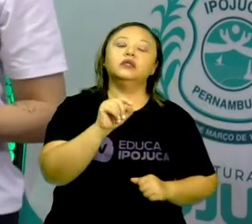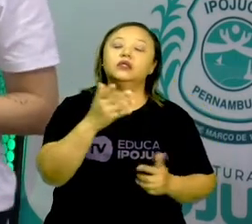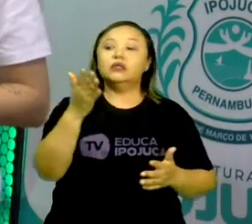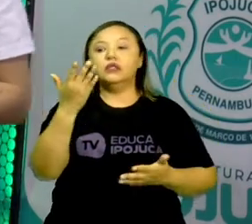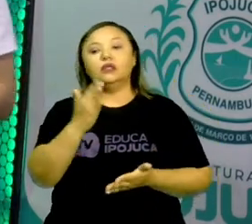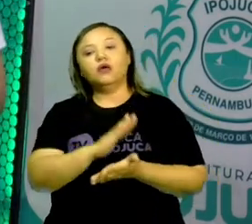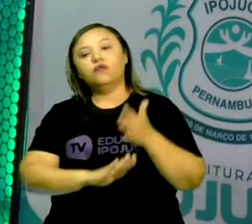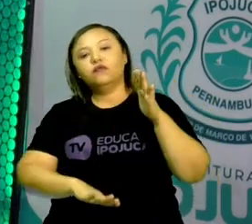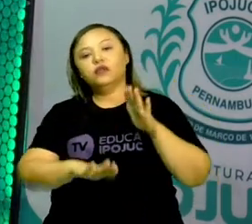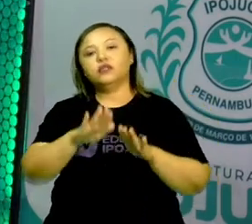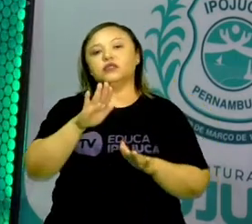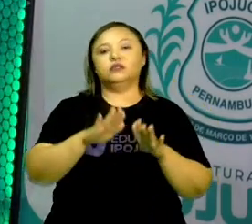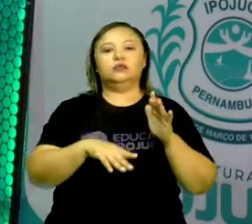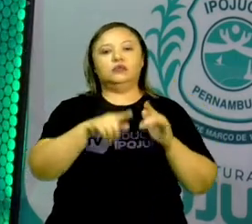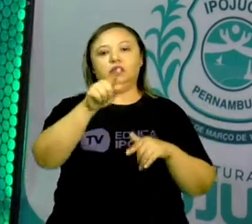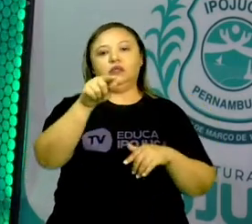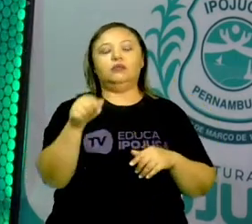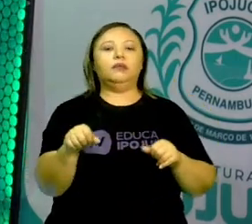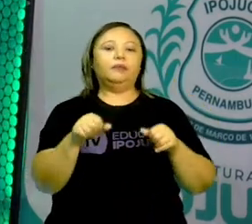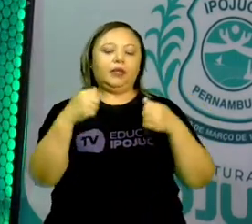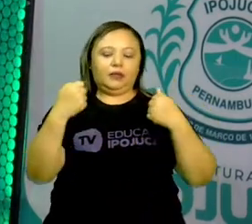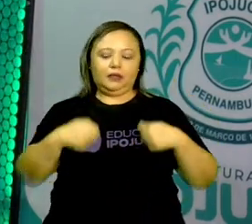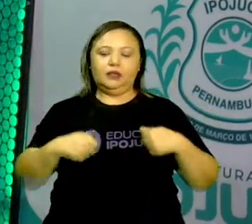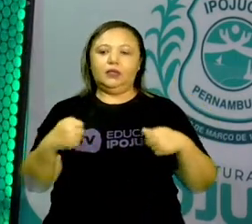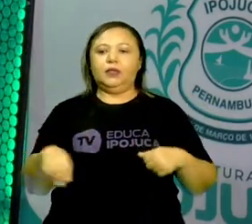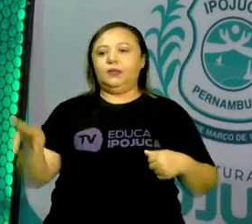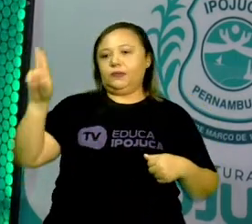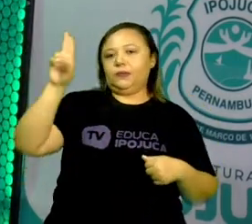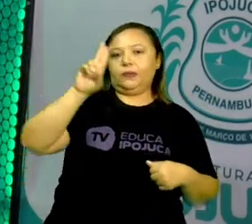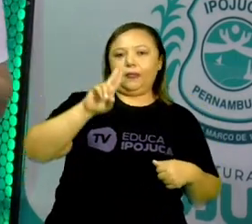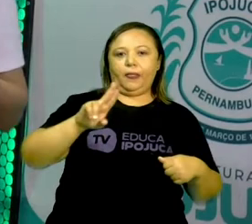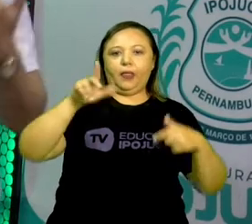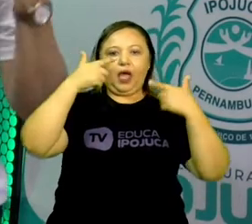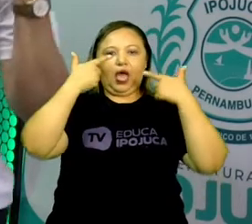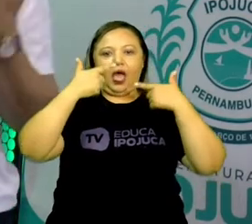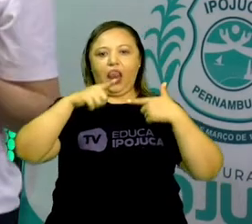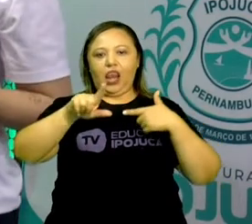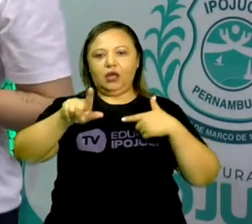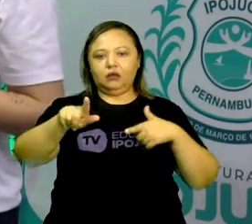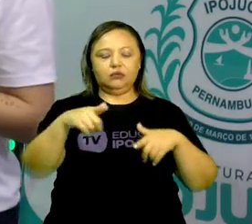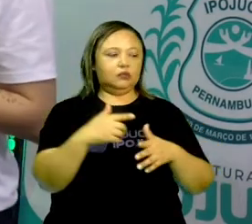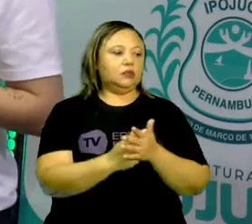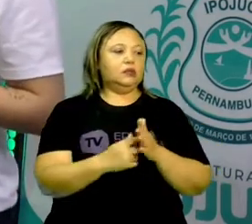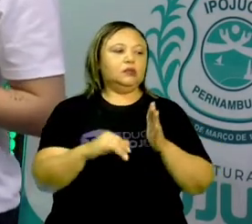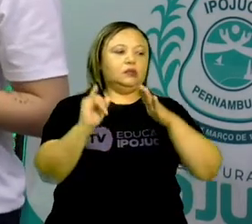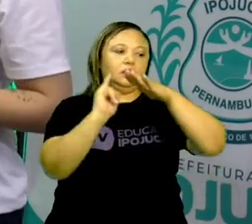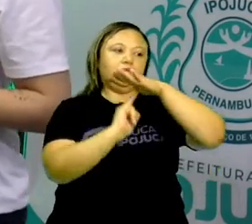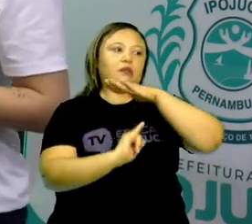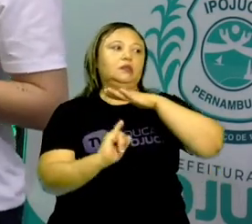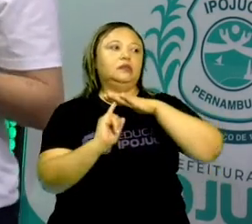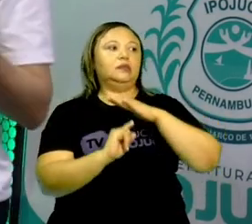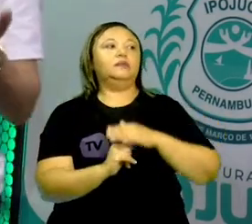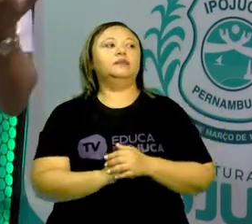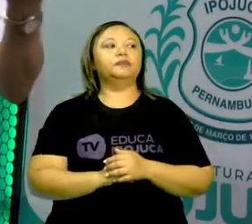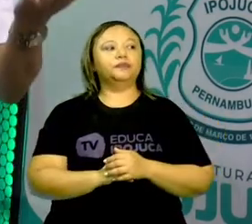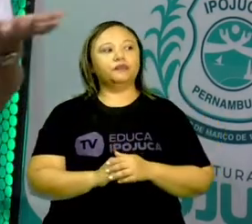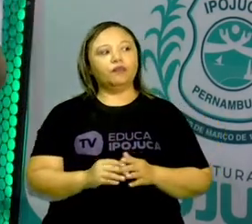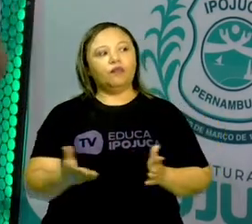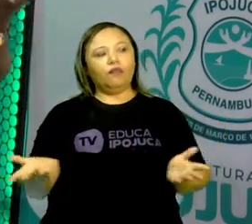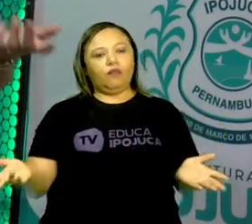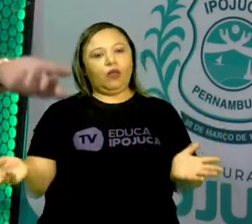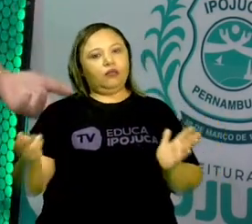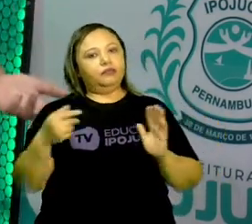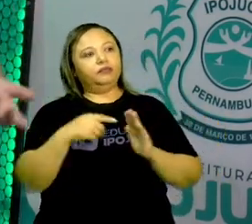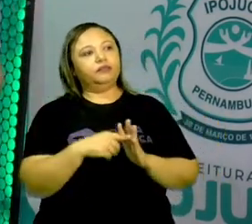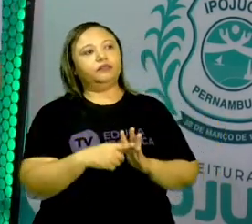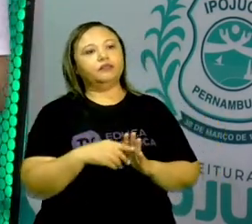em que você pode usar a língua de modo informal. O importante é que você tenha isso muito claro, certo? Porque, e agora,